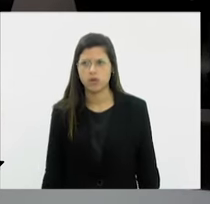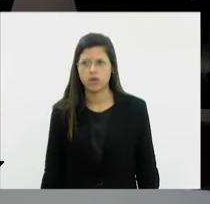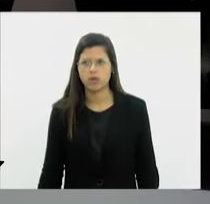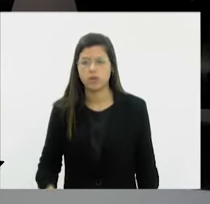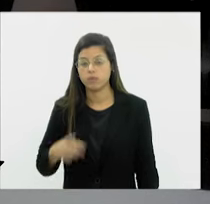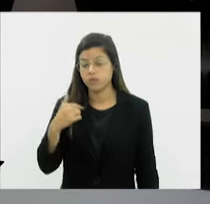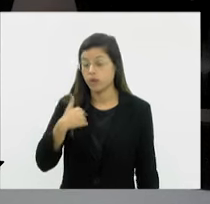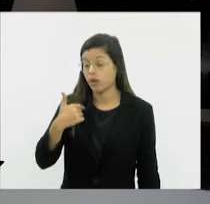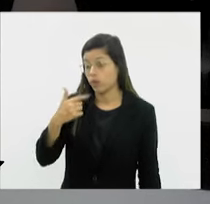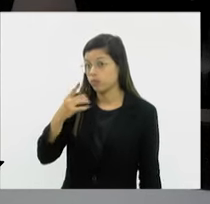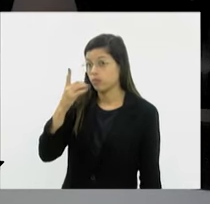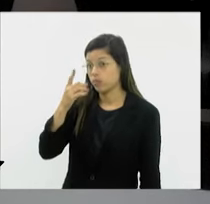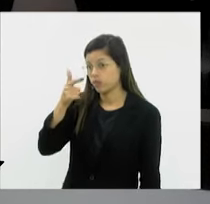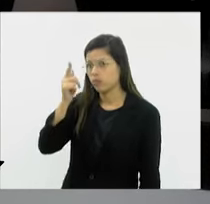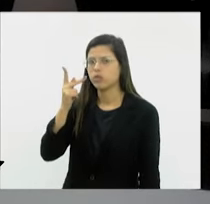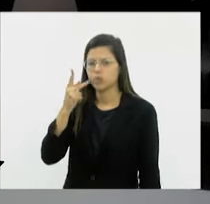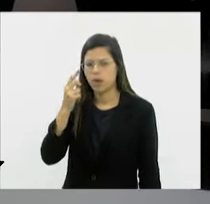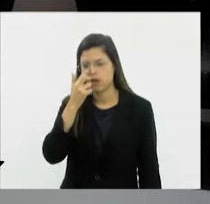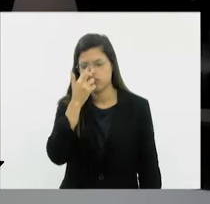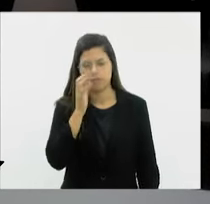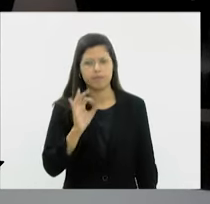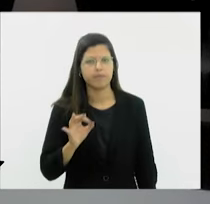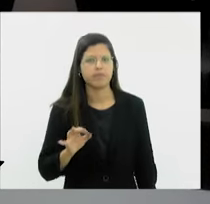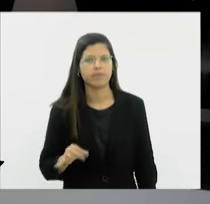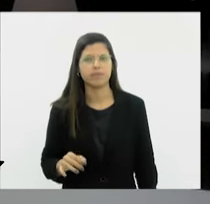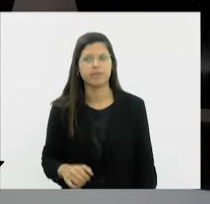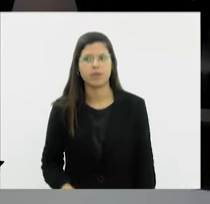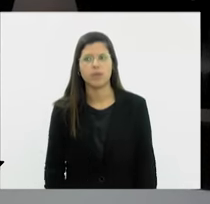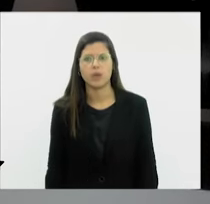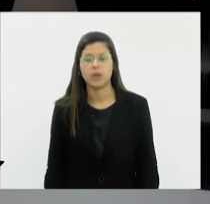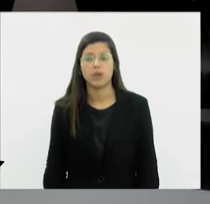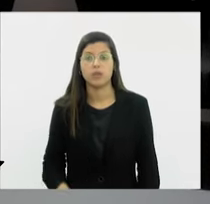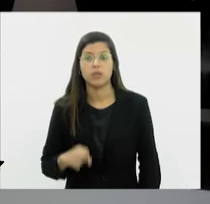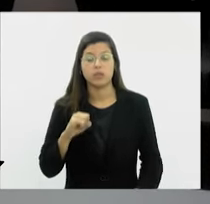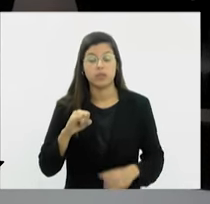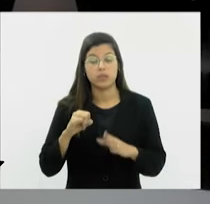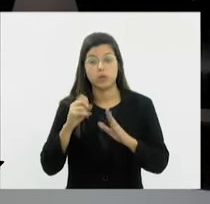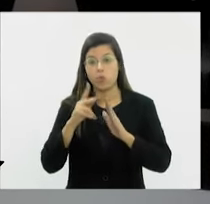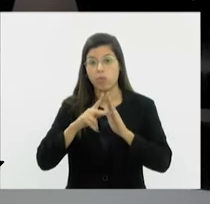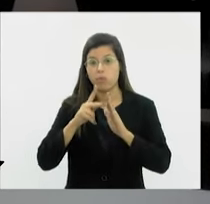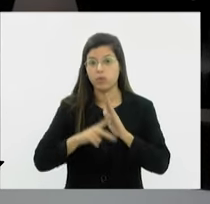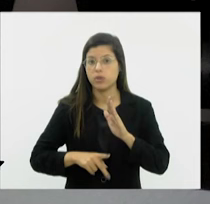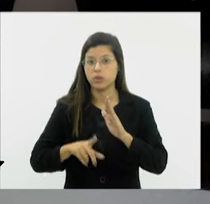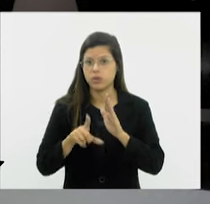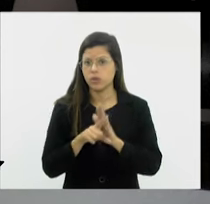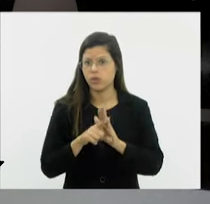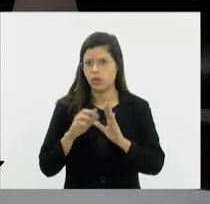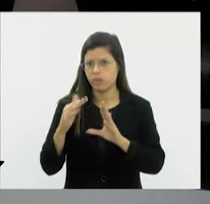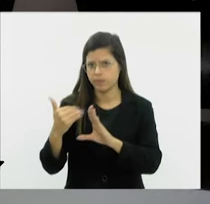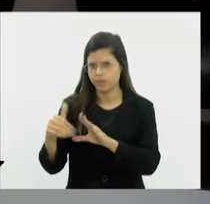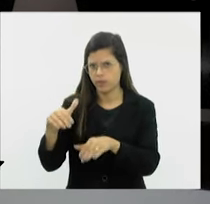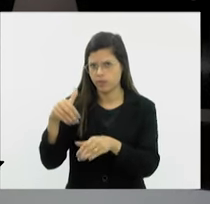Paulo, porque, na verdade, assim, se o projeto vai para a votação, o presidente...